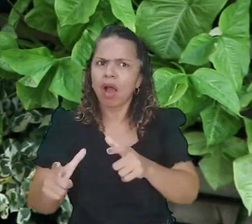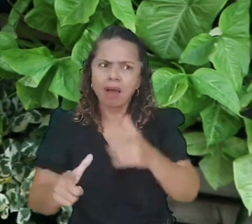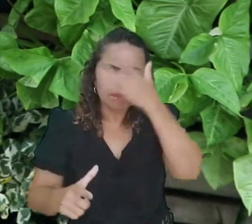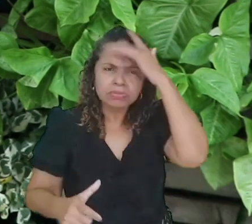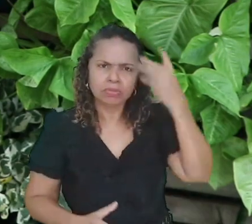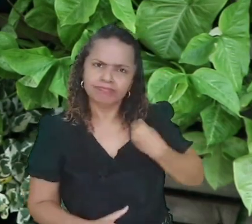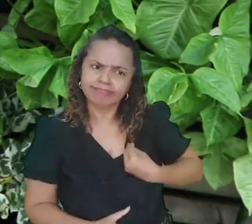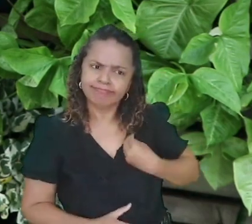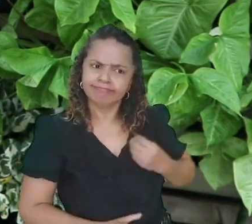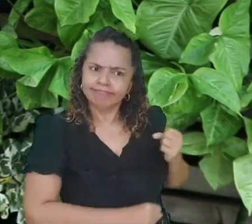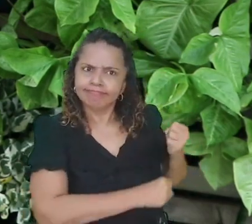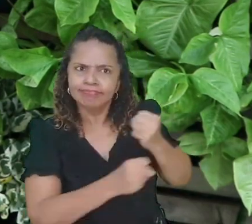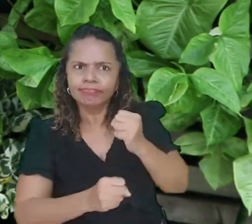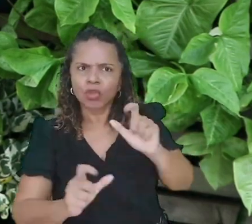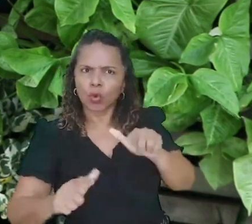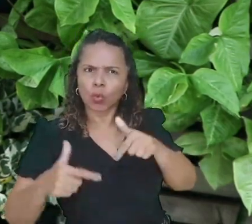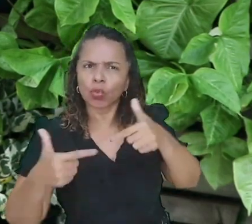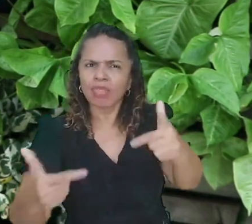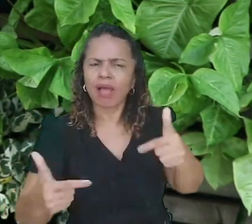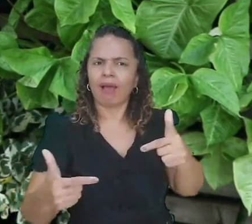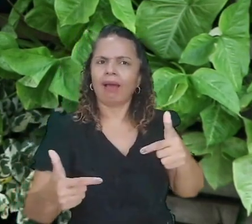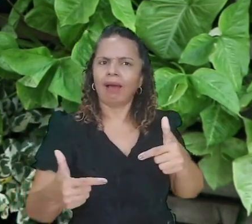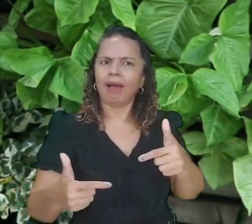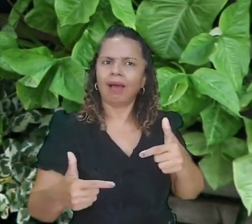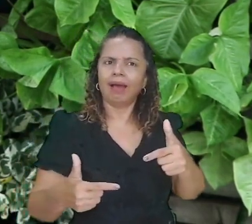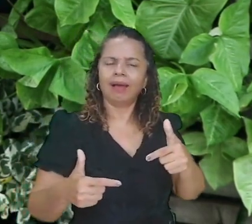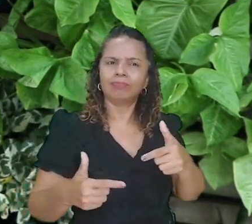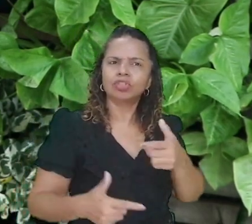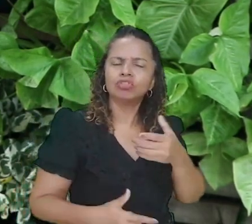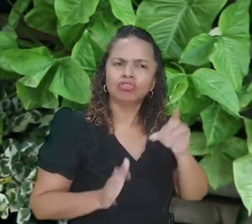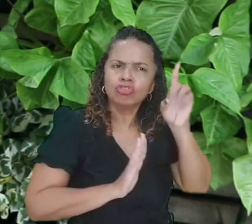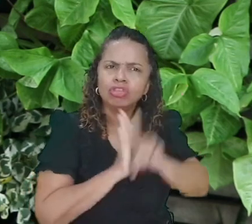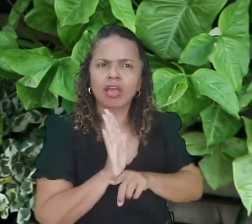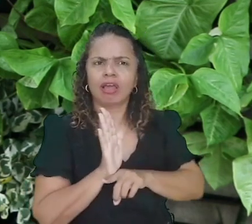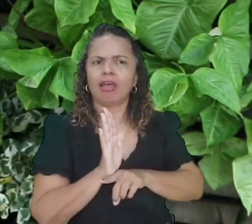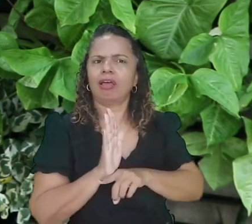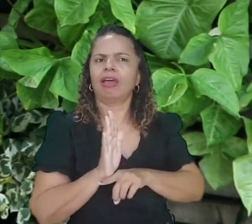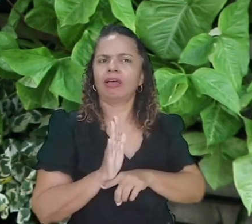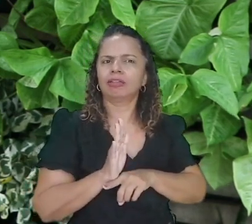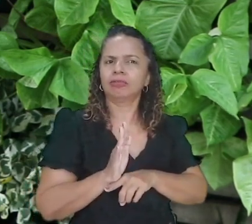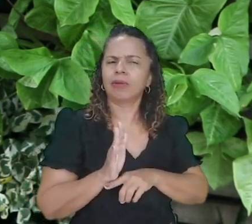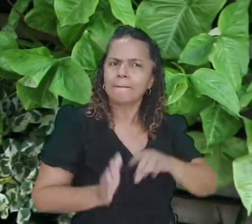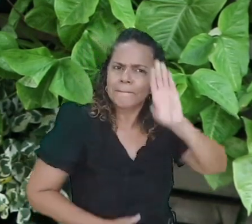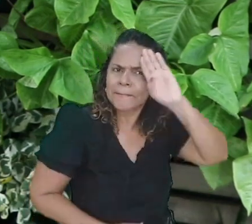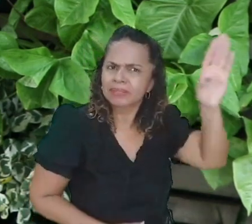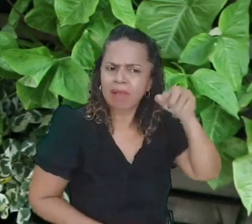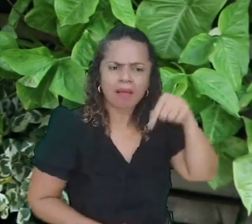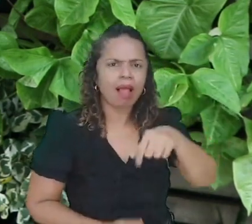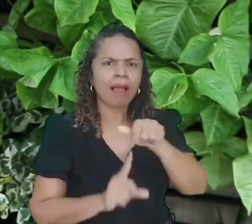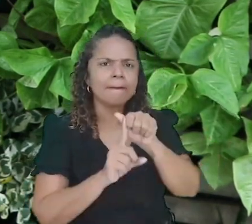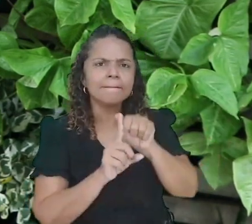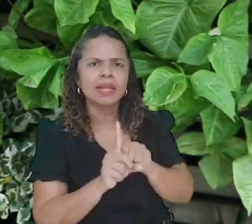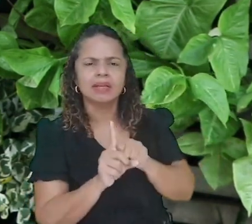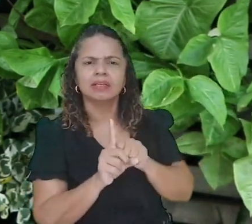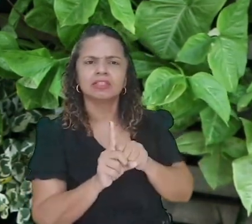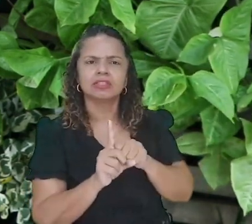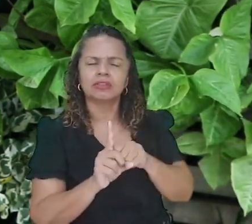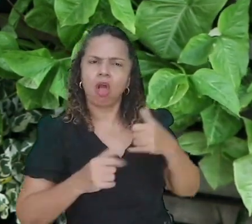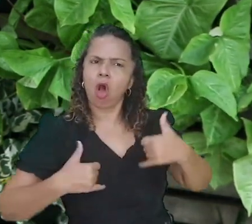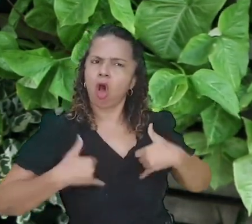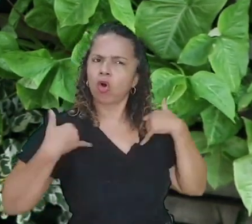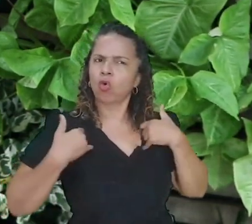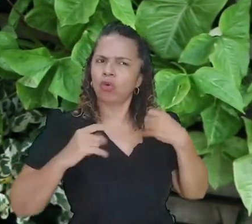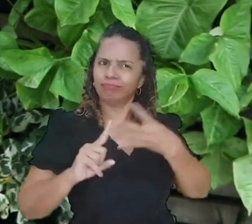o levantar a bandeira, o correr pelos nossos direitos e principalmente, né, o mês do orgulho,